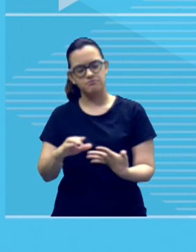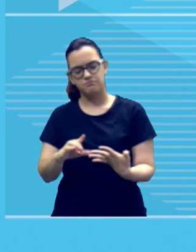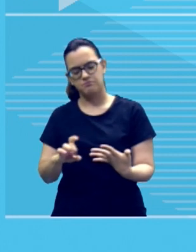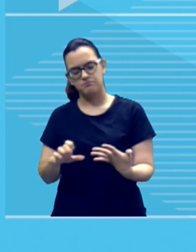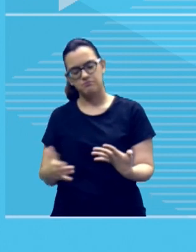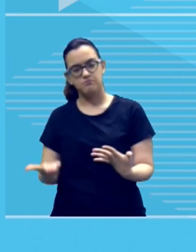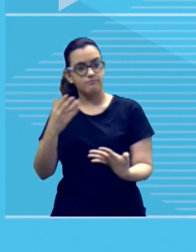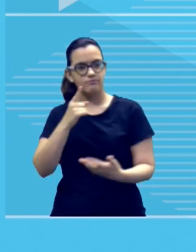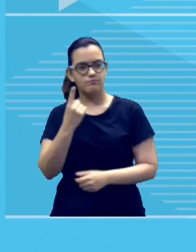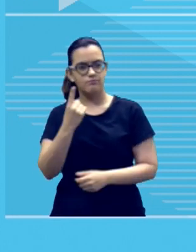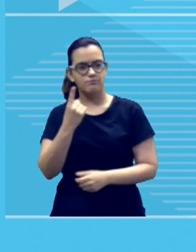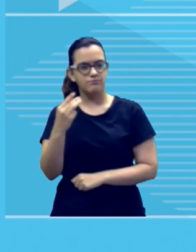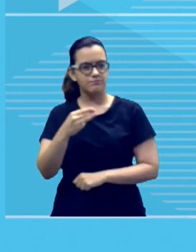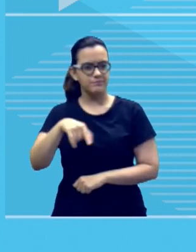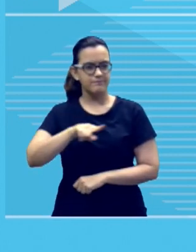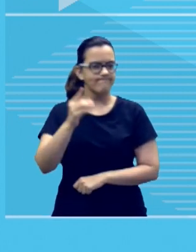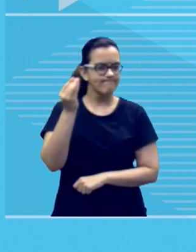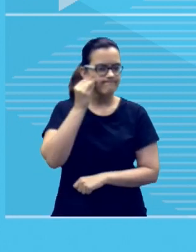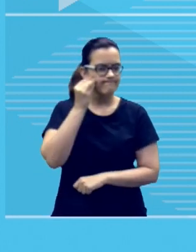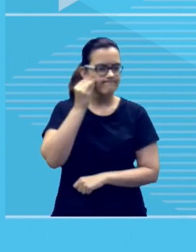um minutinho